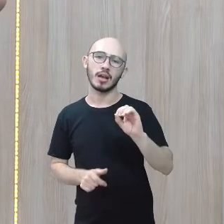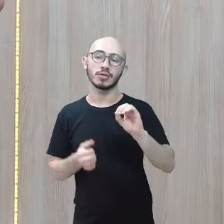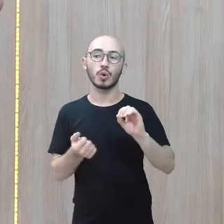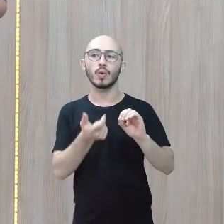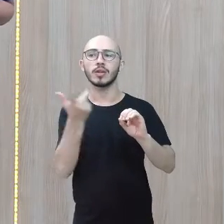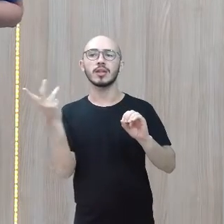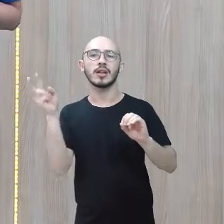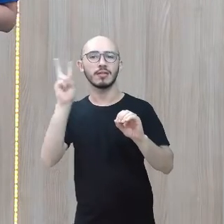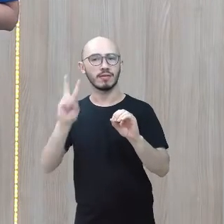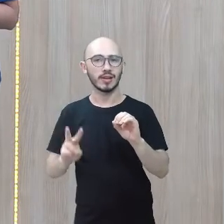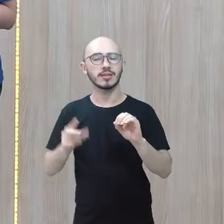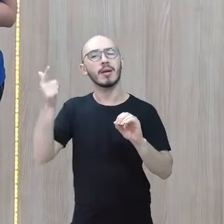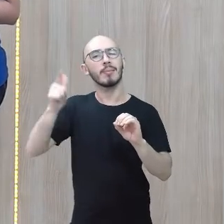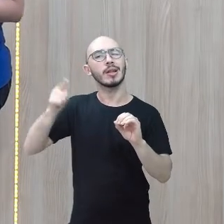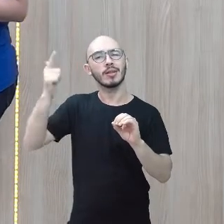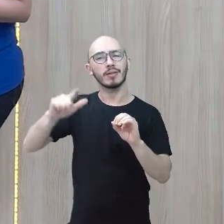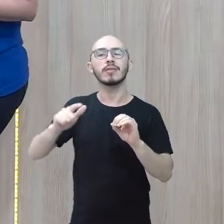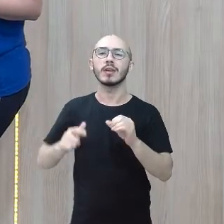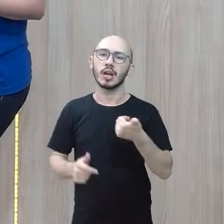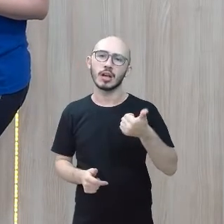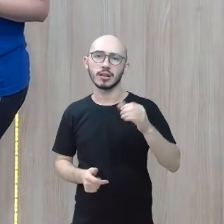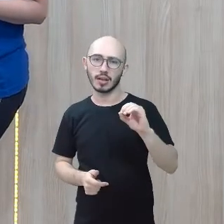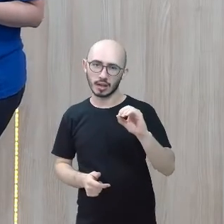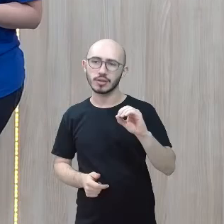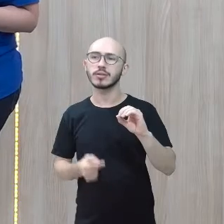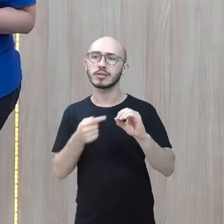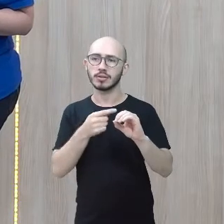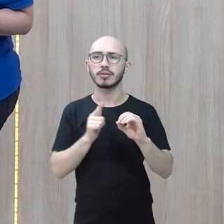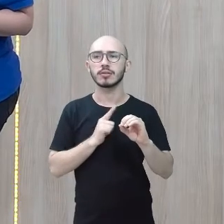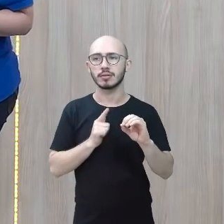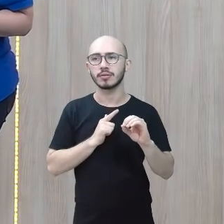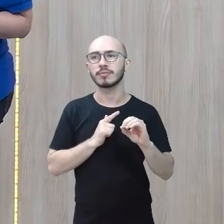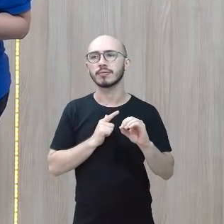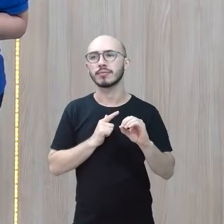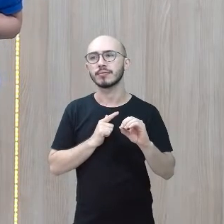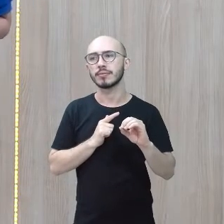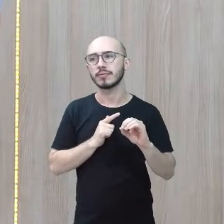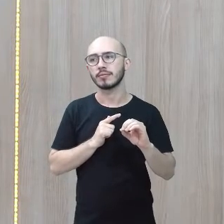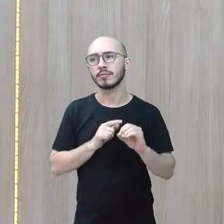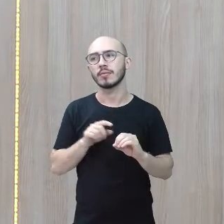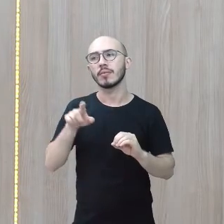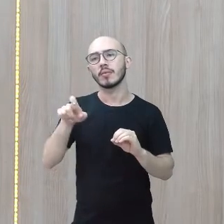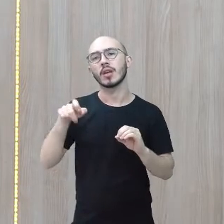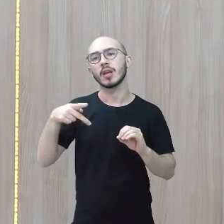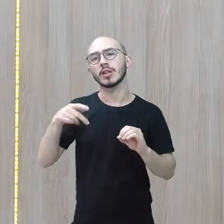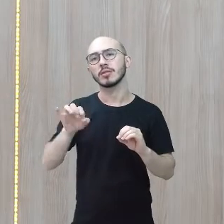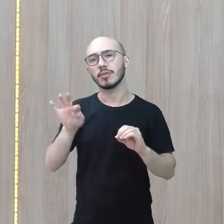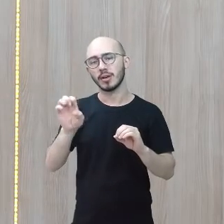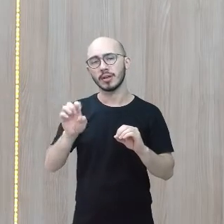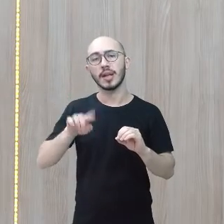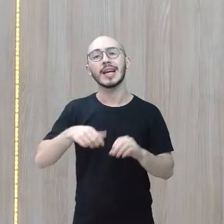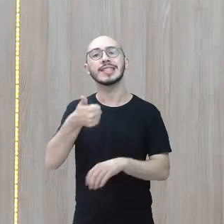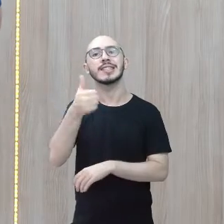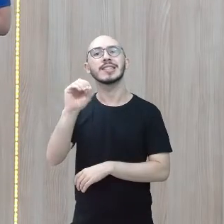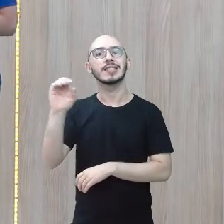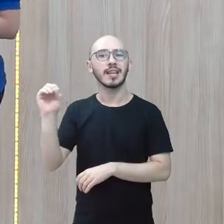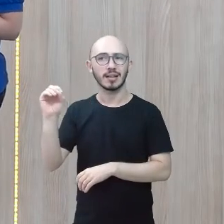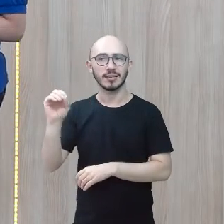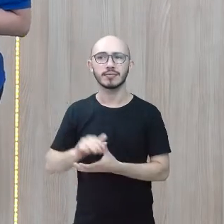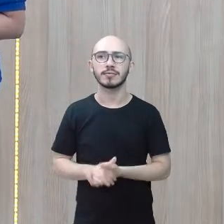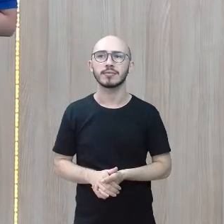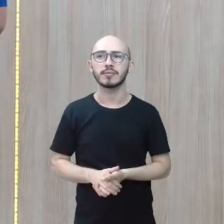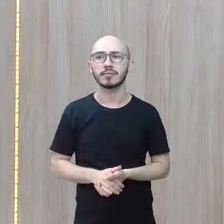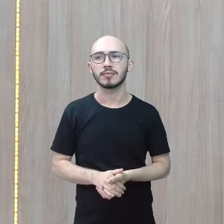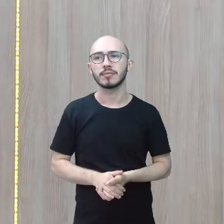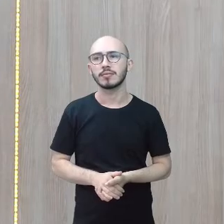de vezes agora que a gente vai utilizar vai tomar o expoente. O expoente vai ser o 100, que apareceu ali em cima, ó. E a